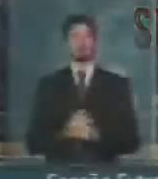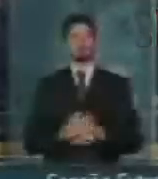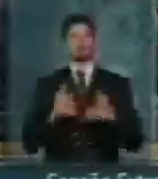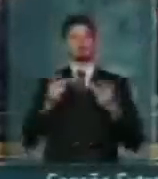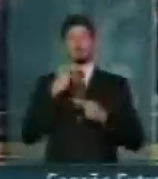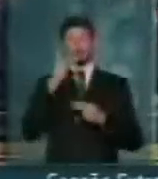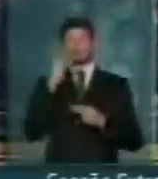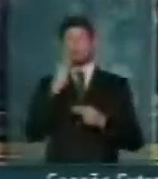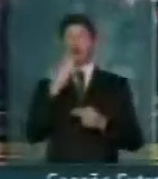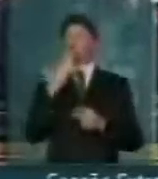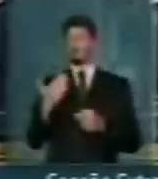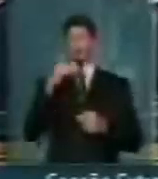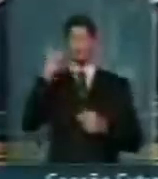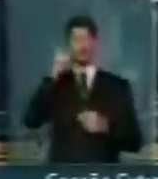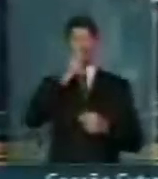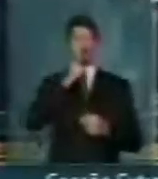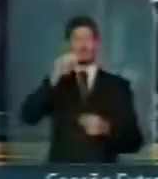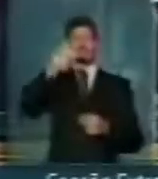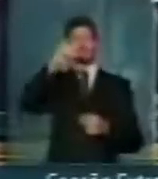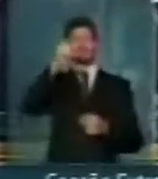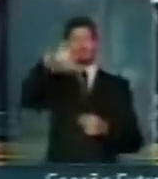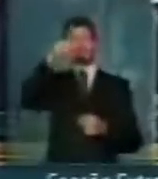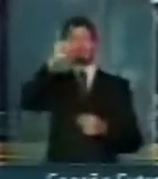Para falar a favor, a deputada Jandira Fegali.